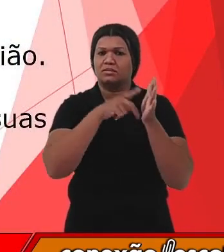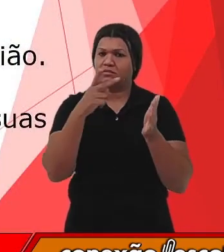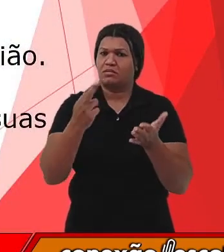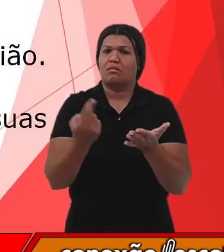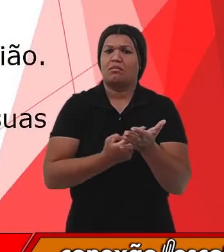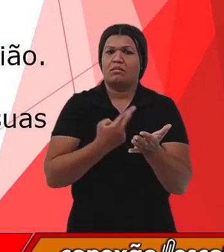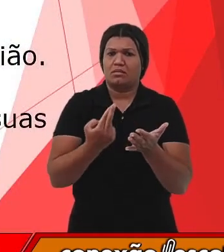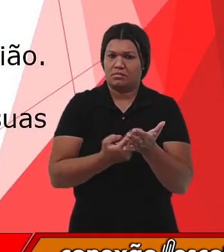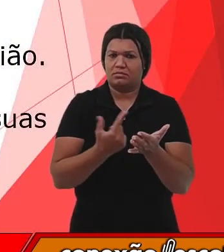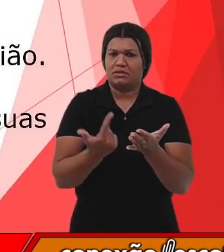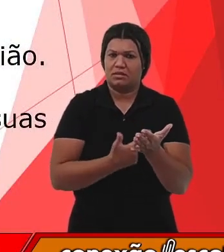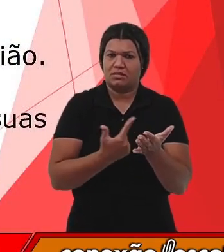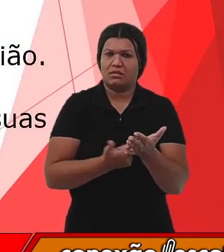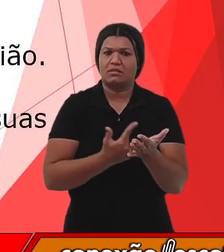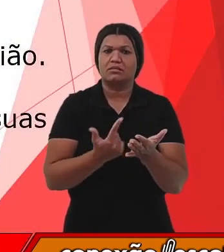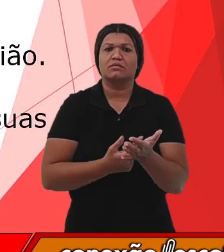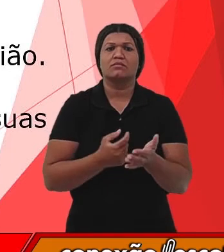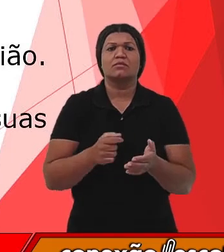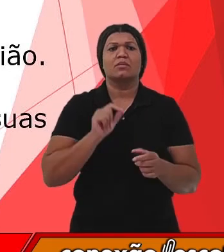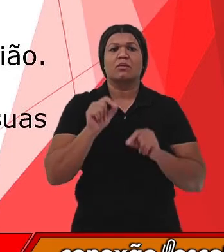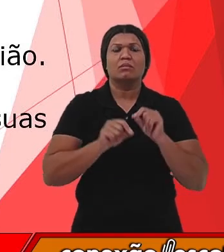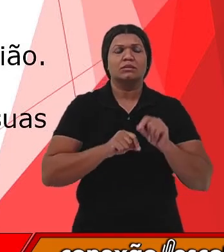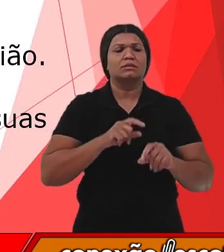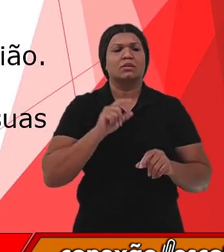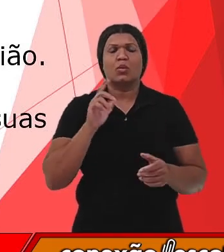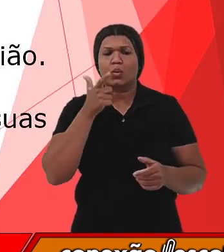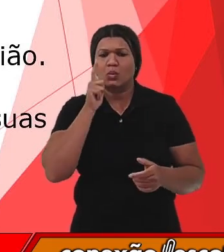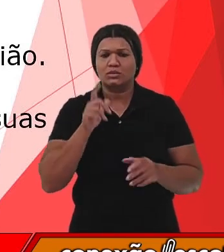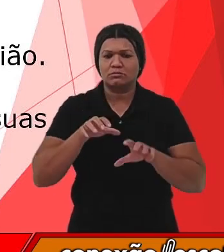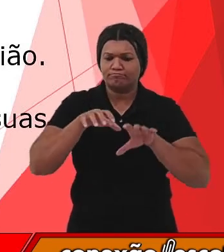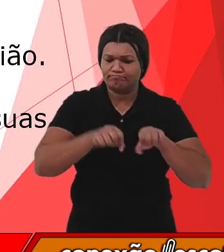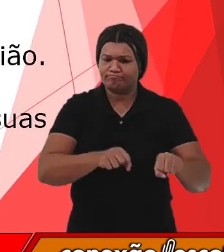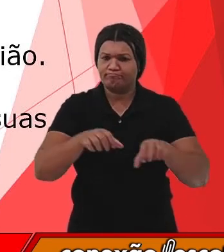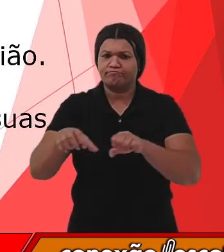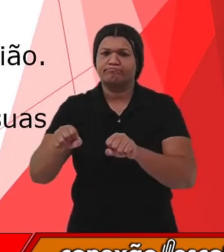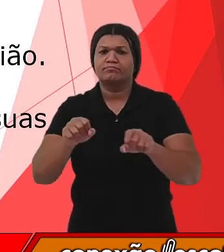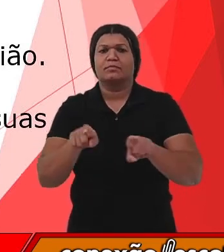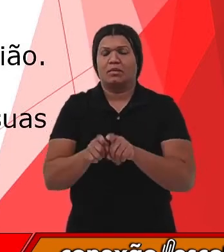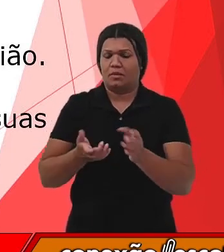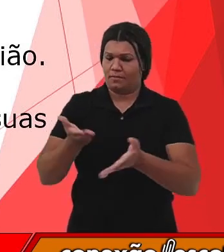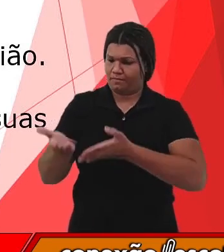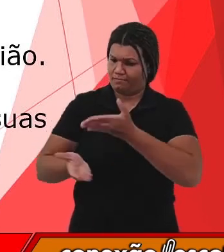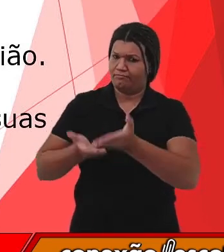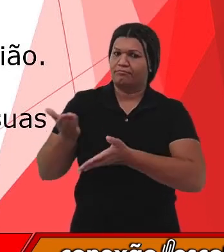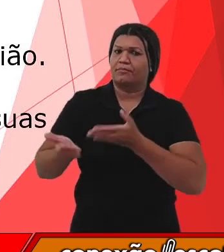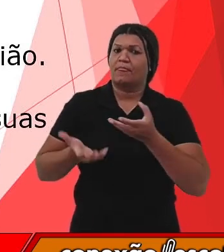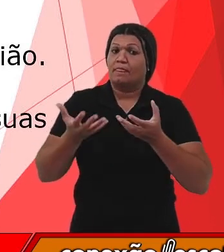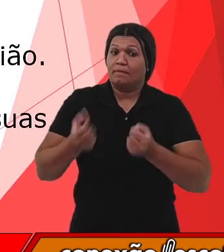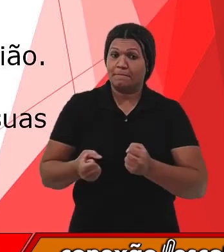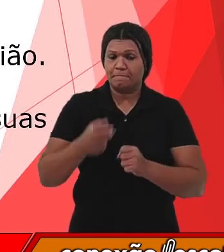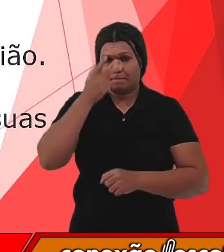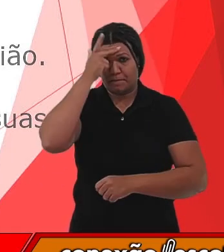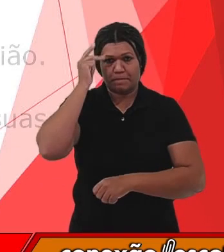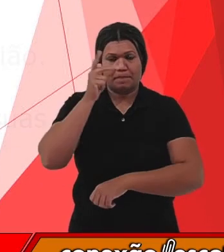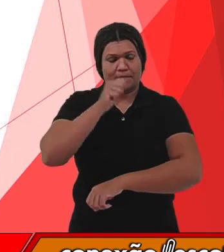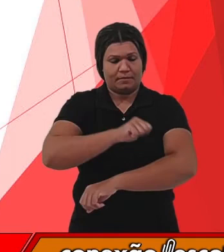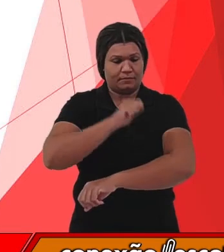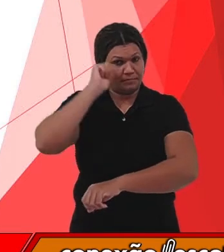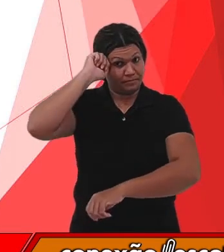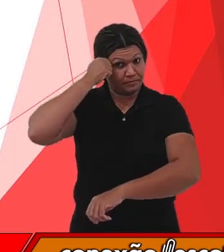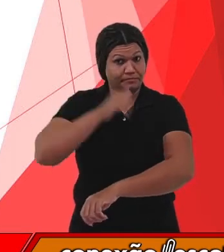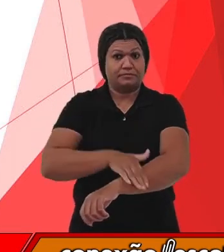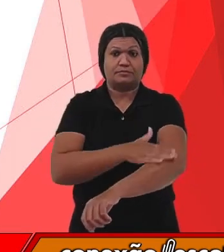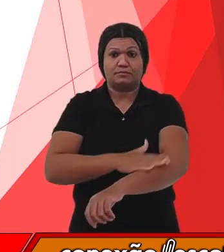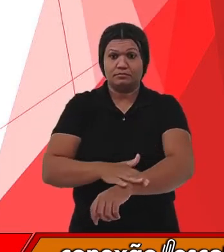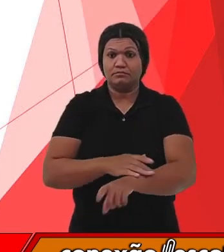didático sobre as conquistas e o tratamento recebido pelos negros e indígenas por parte da